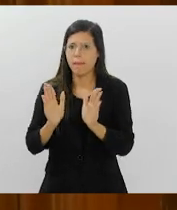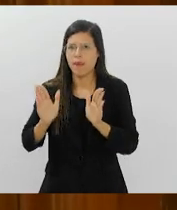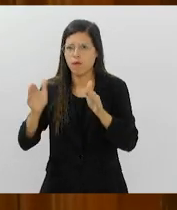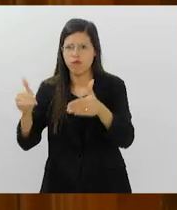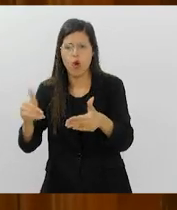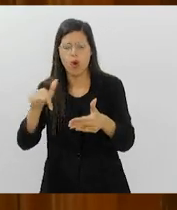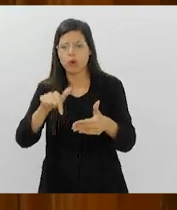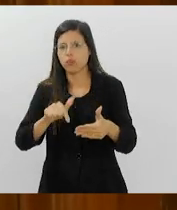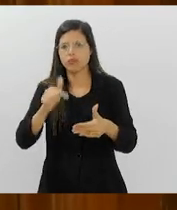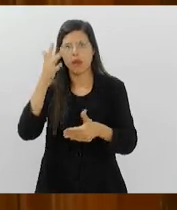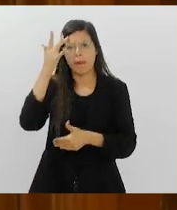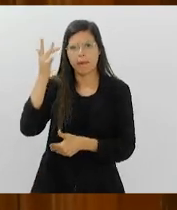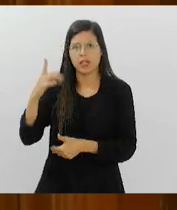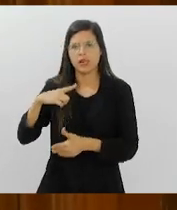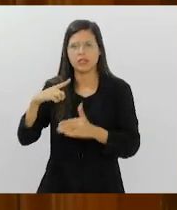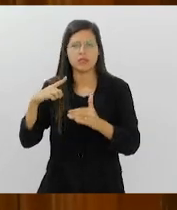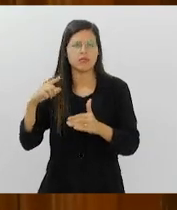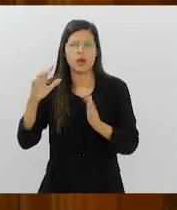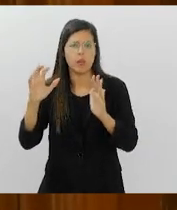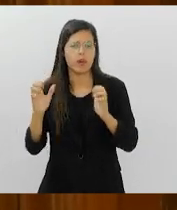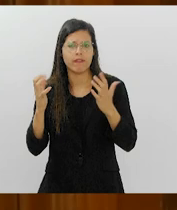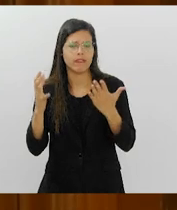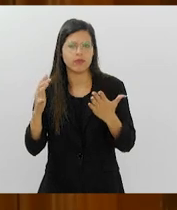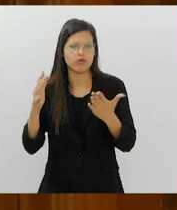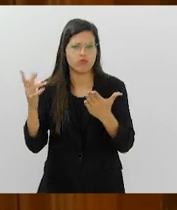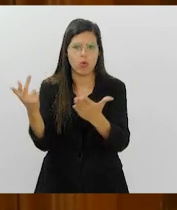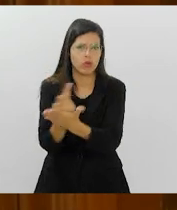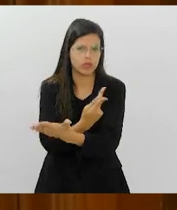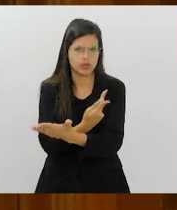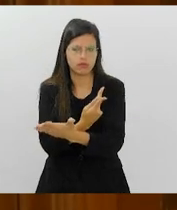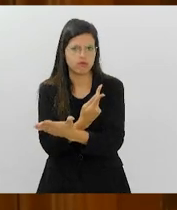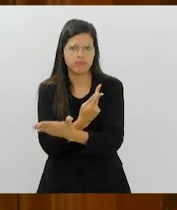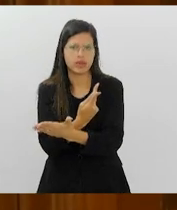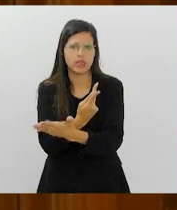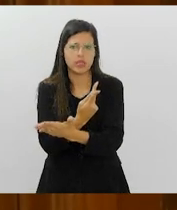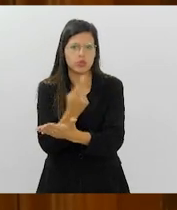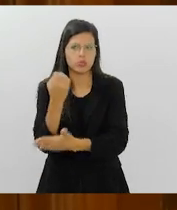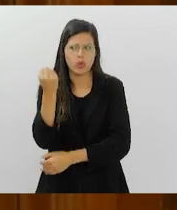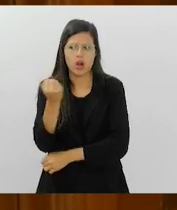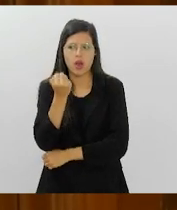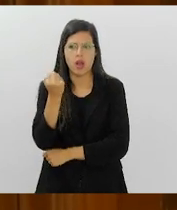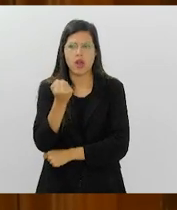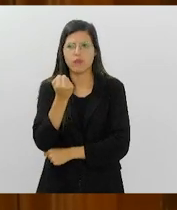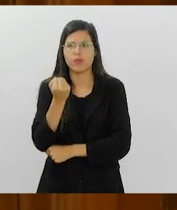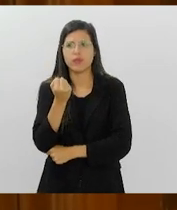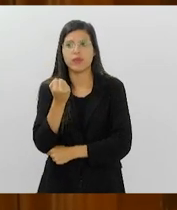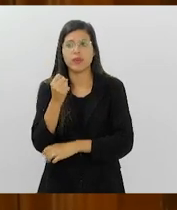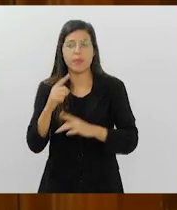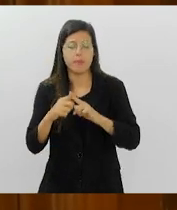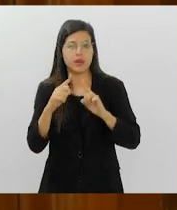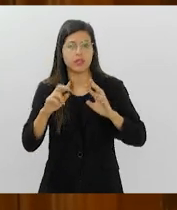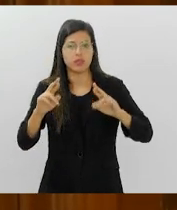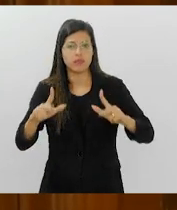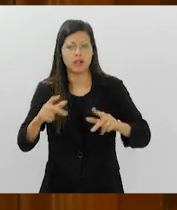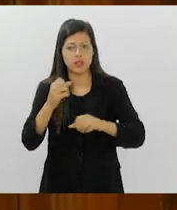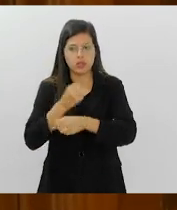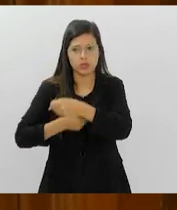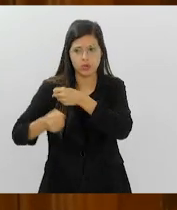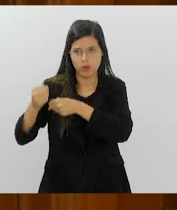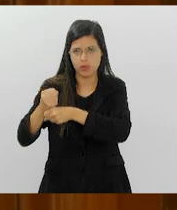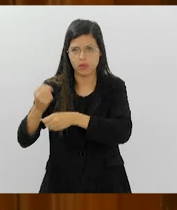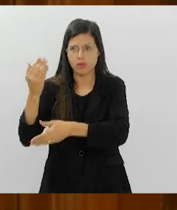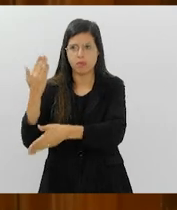evento de uma magnitude que toma uma proporção grande. Mas hoje, diferente do ano passado, a gente